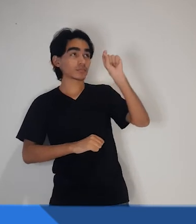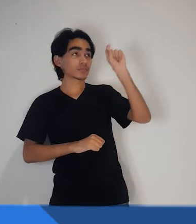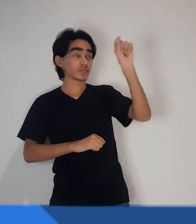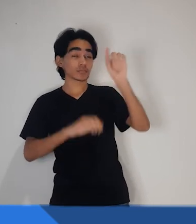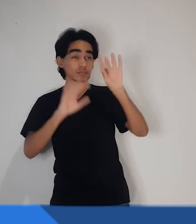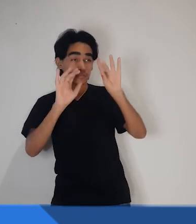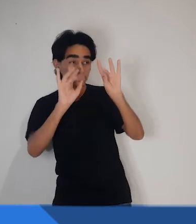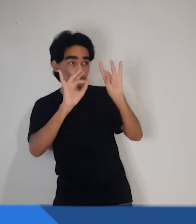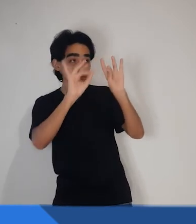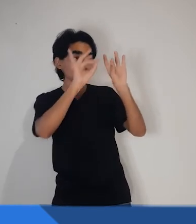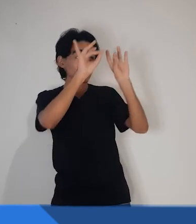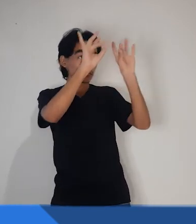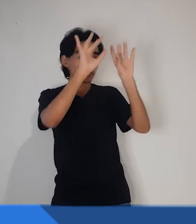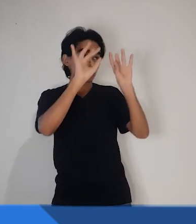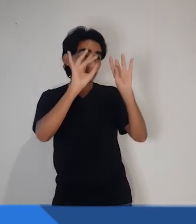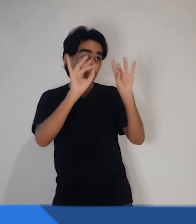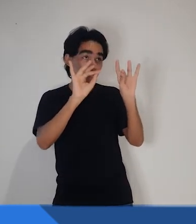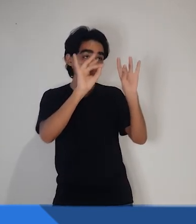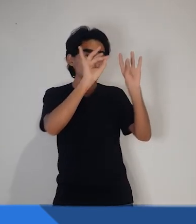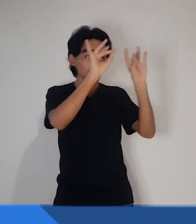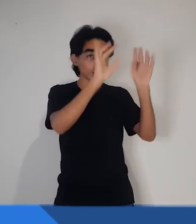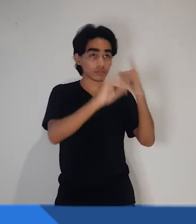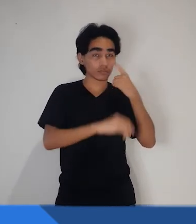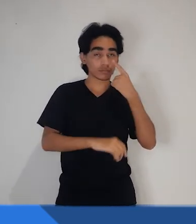gente vem aqui, permissões,